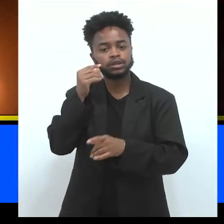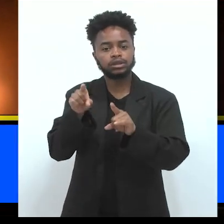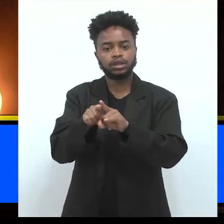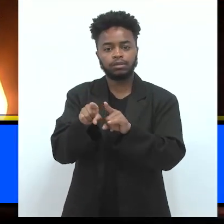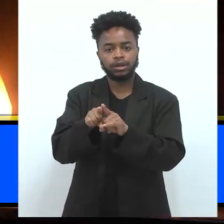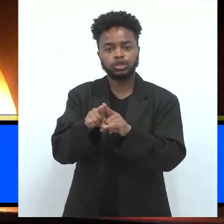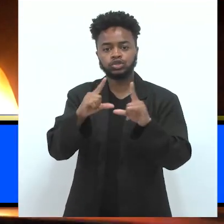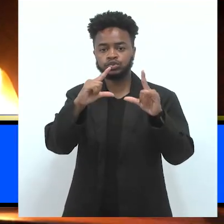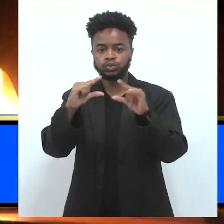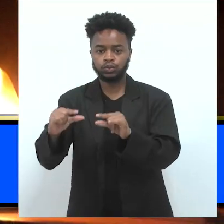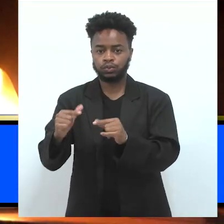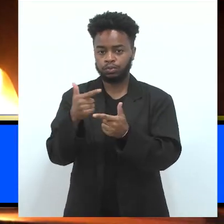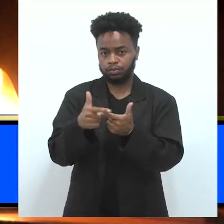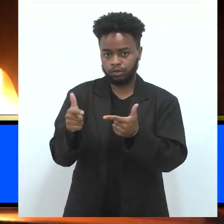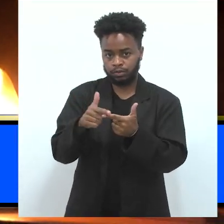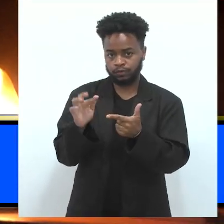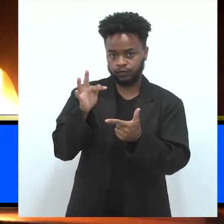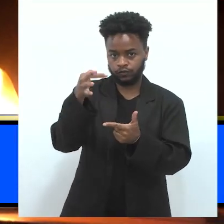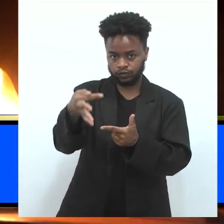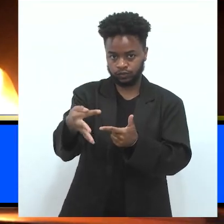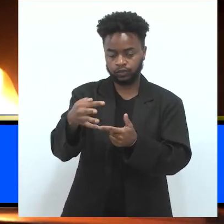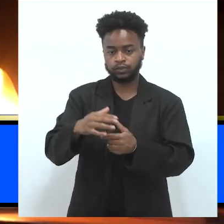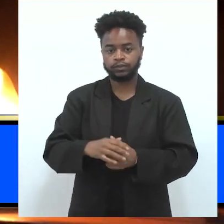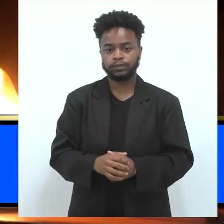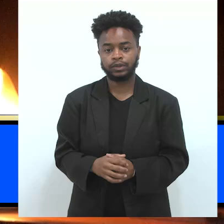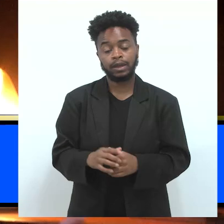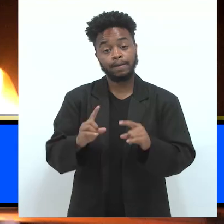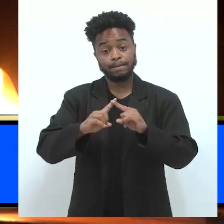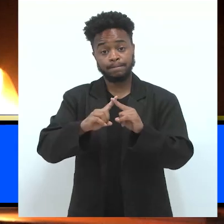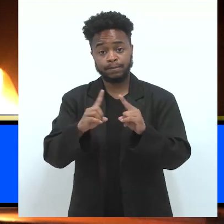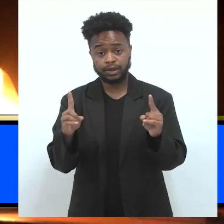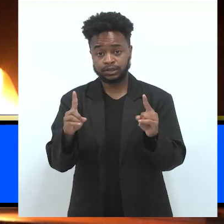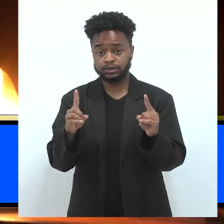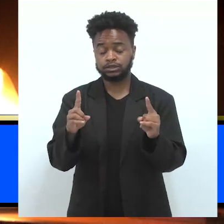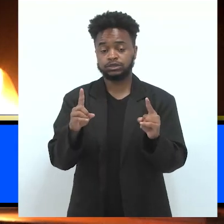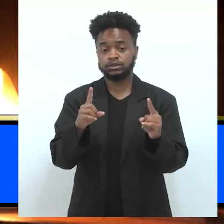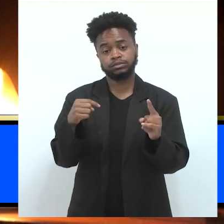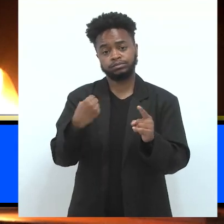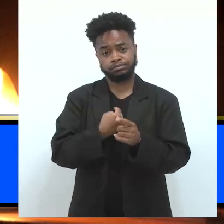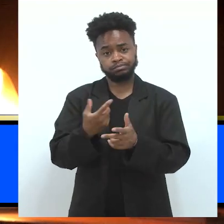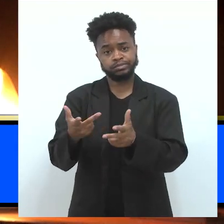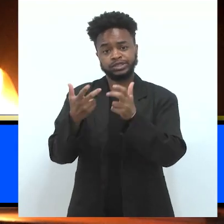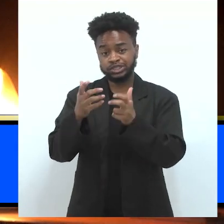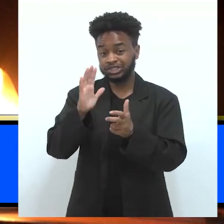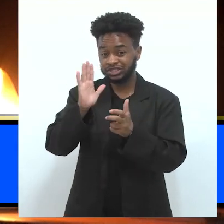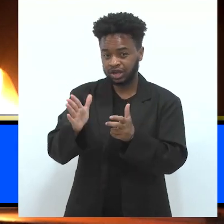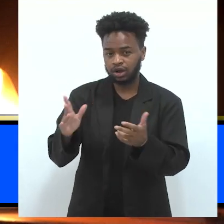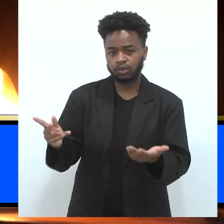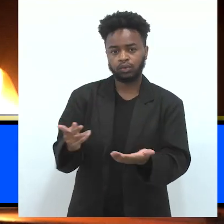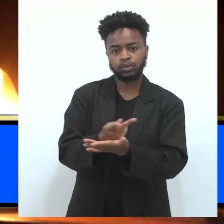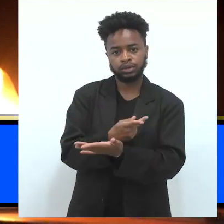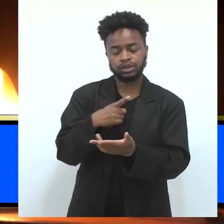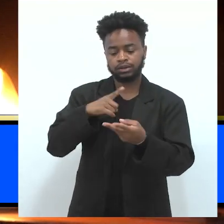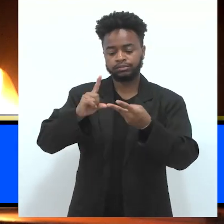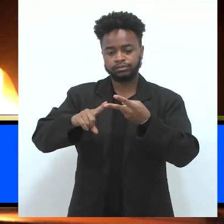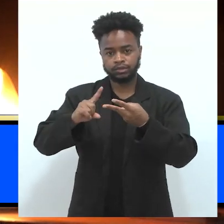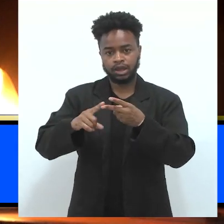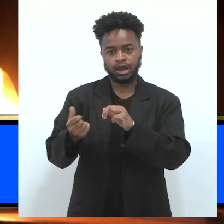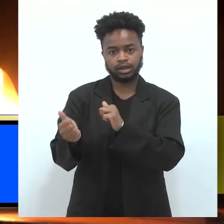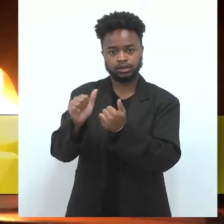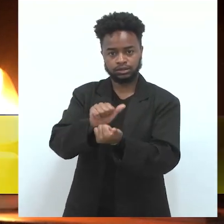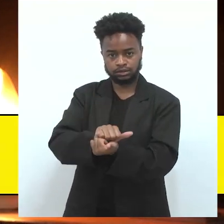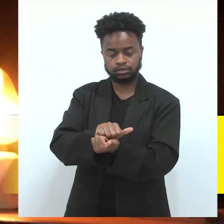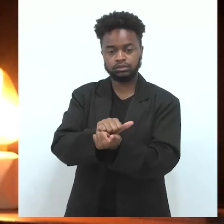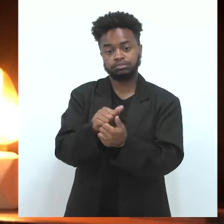tentar minimizar, mitigar esse problema para o futuro, né? Mas, considerando que esses eventos já estão acontecendo, vem as políticas